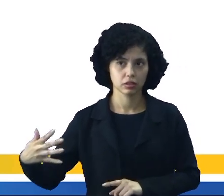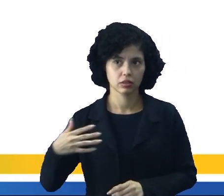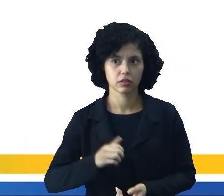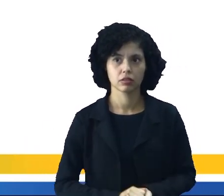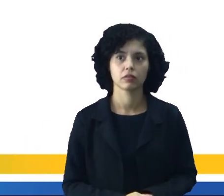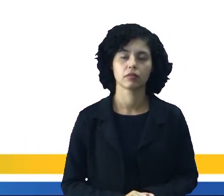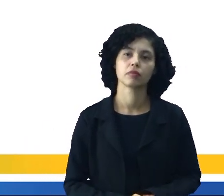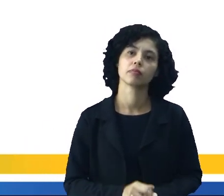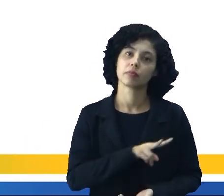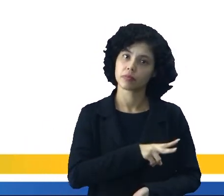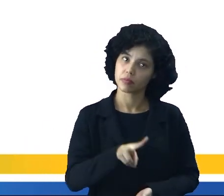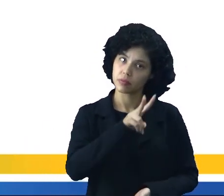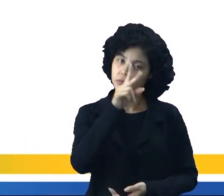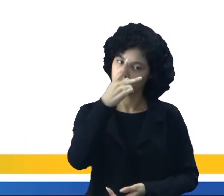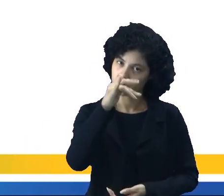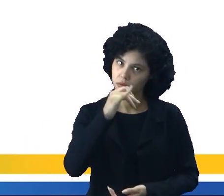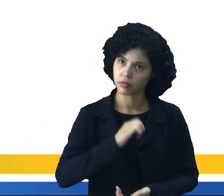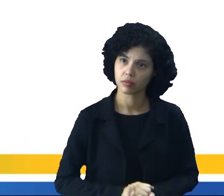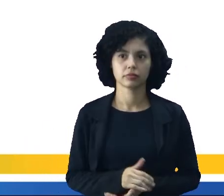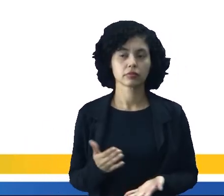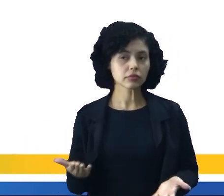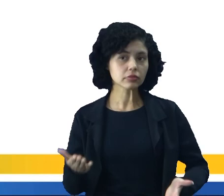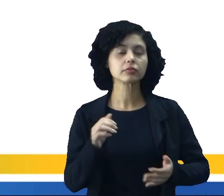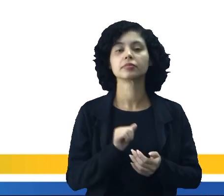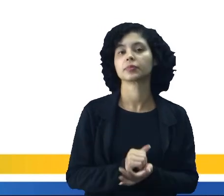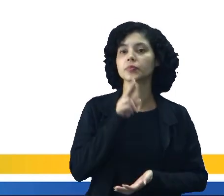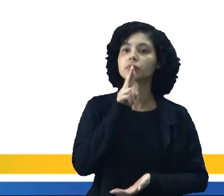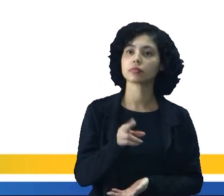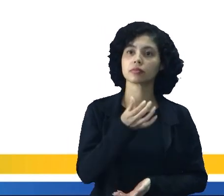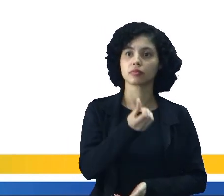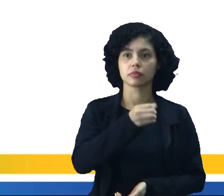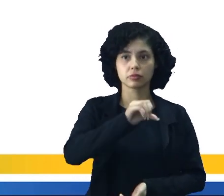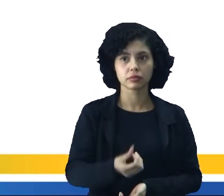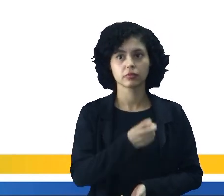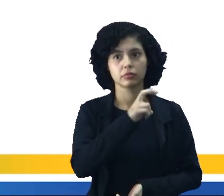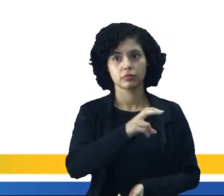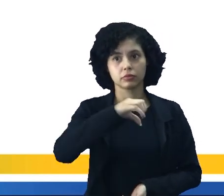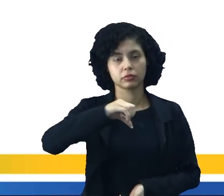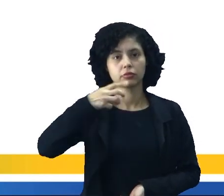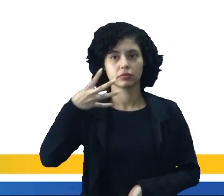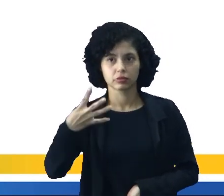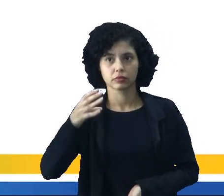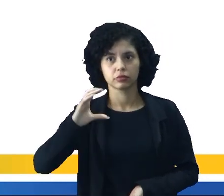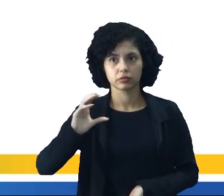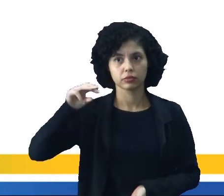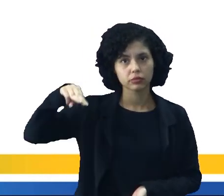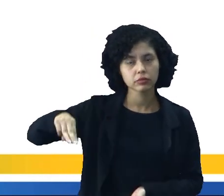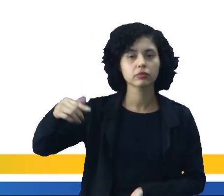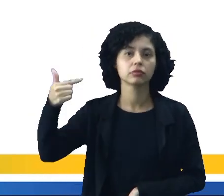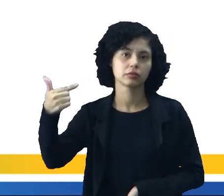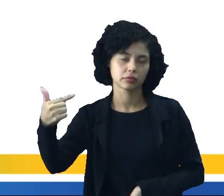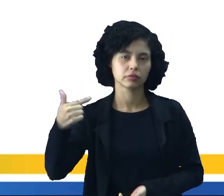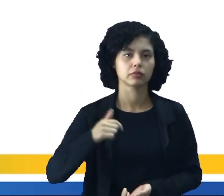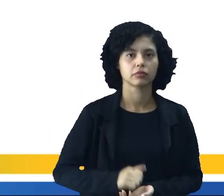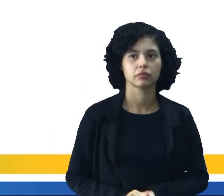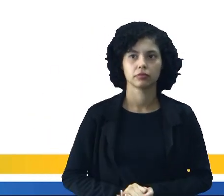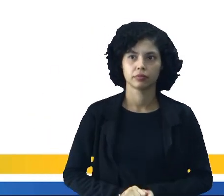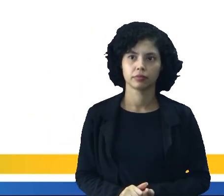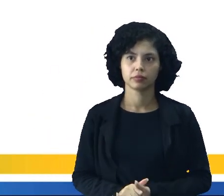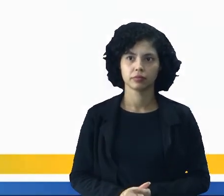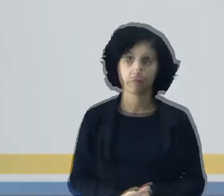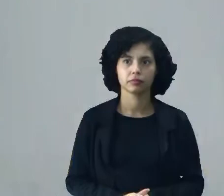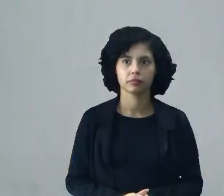3,14 que é o valor que Damos Para pi então a área é igual a 6.594 cm²